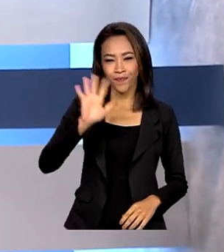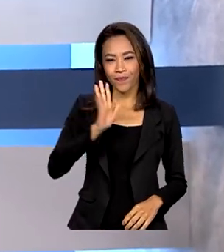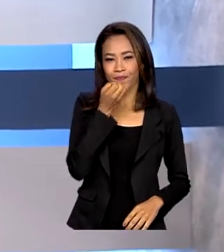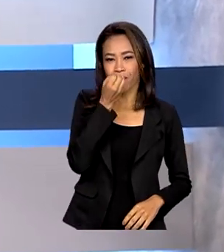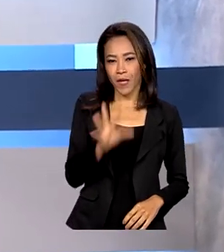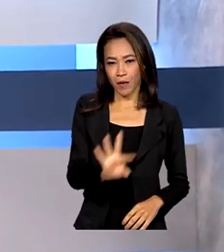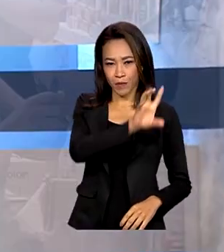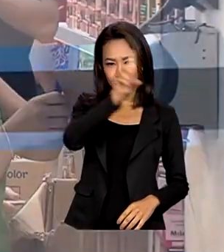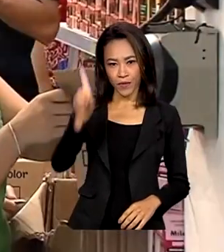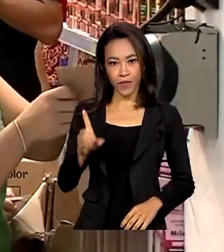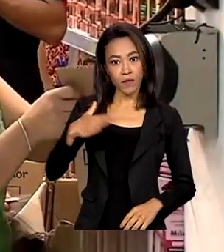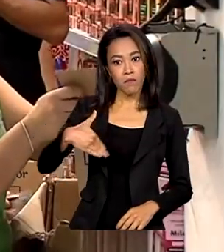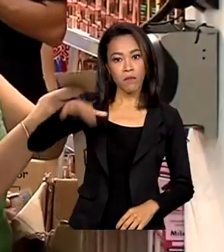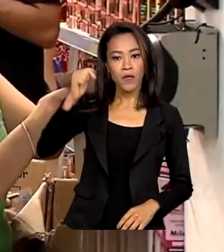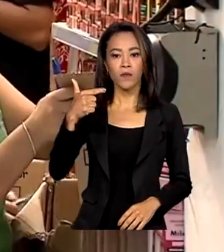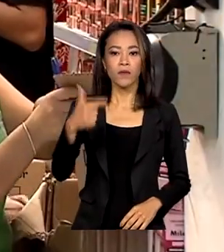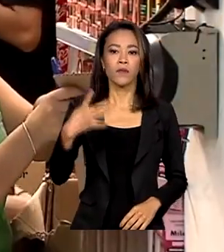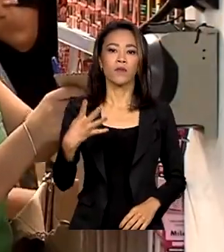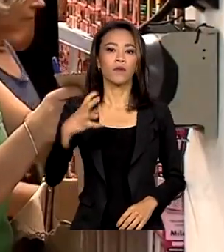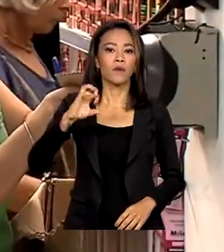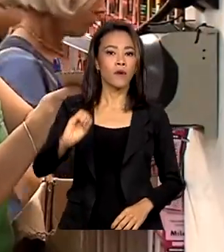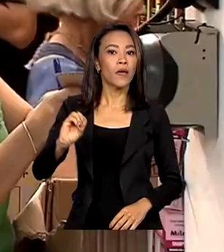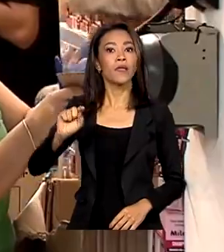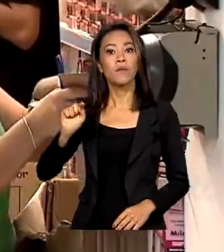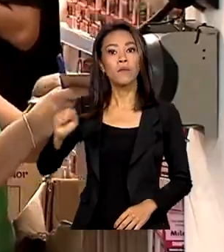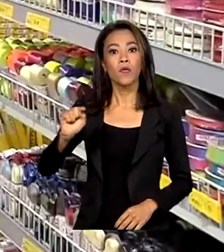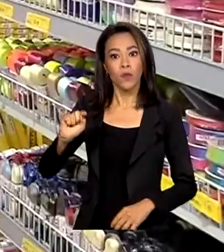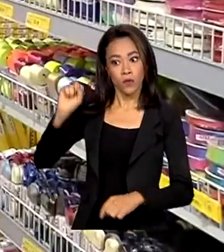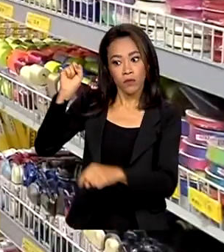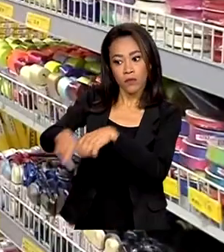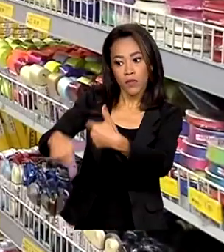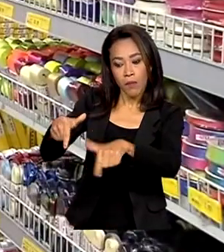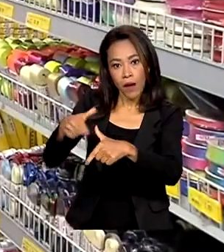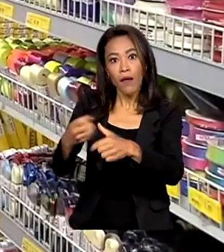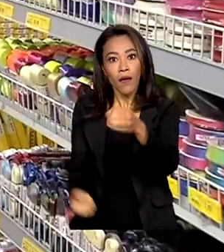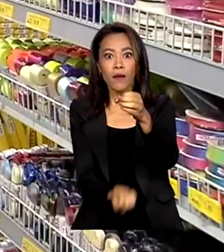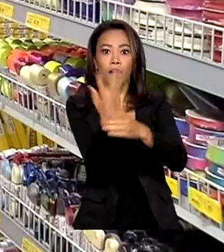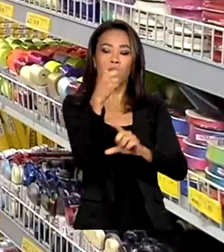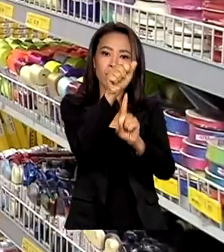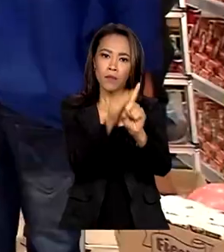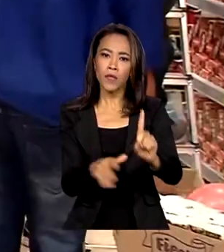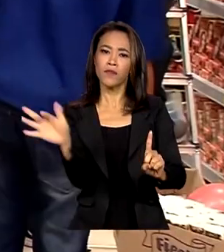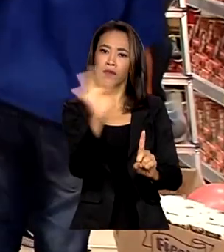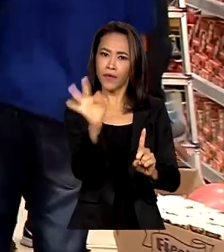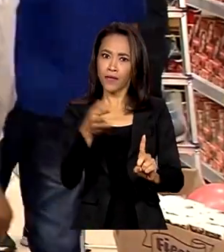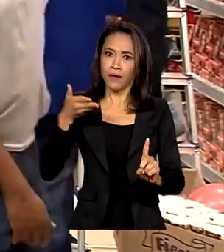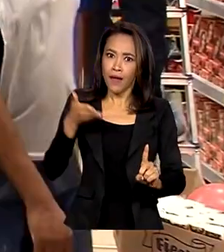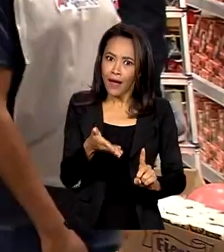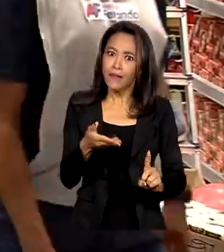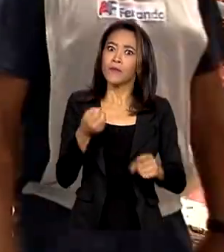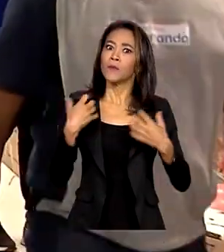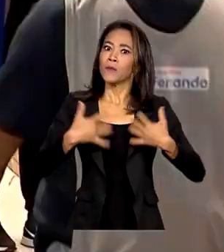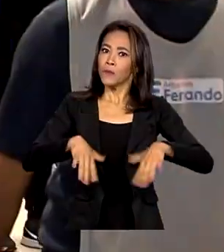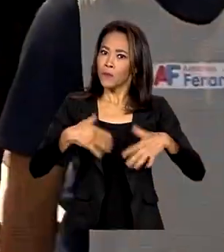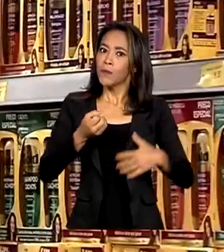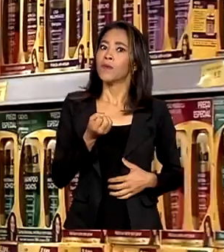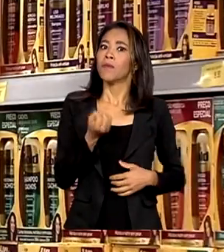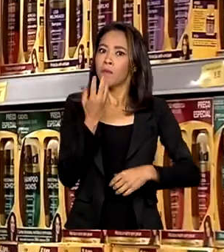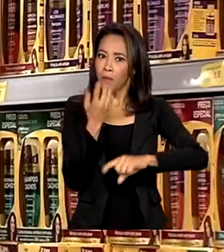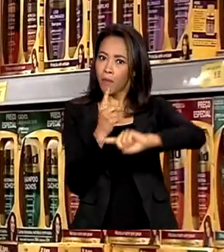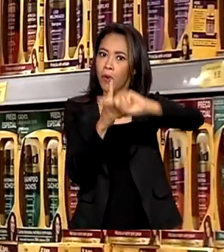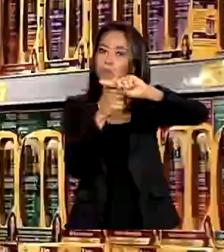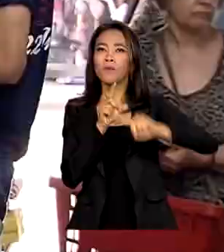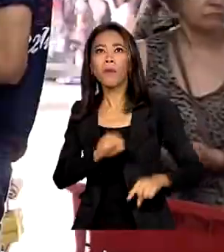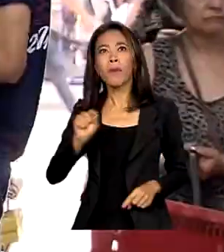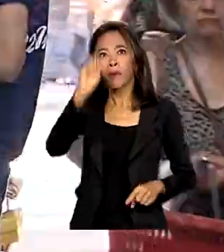Olá, bom dia. Mais de 240 mil postos de trabalho são criados em fevereiro. A geração de emprego foi positiva em